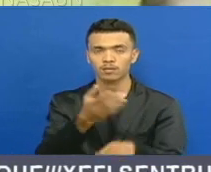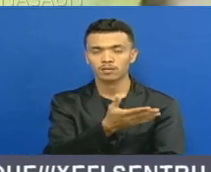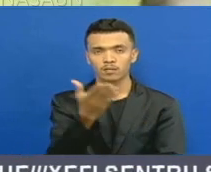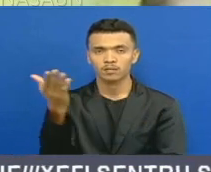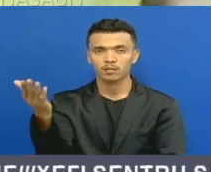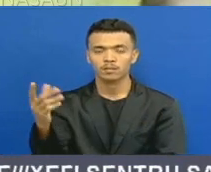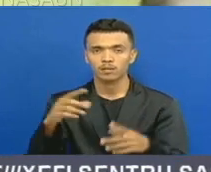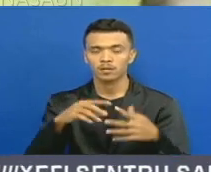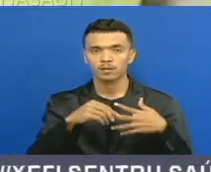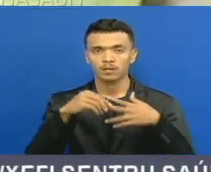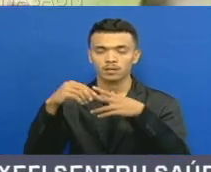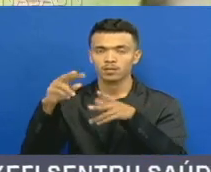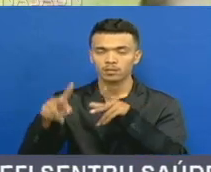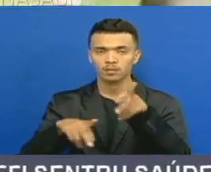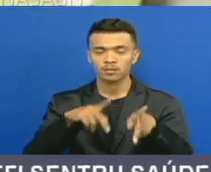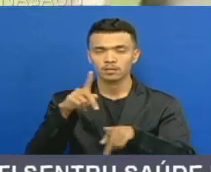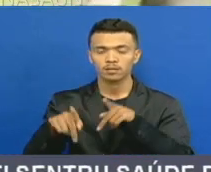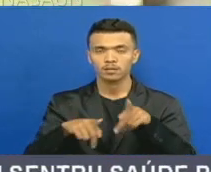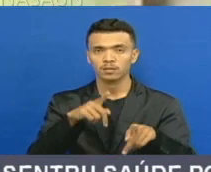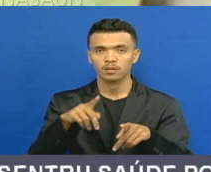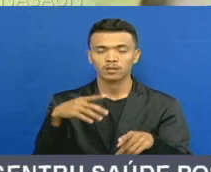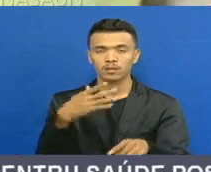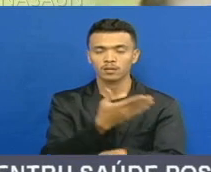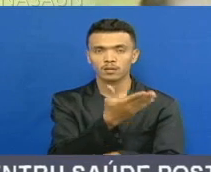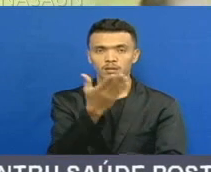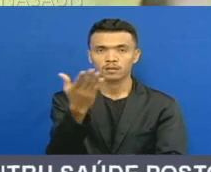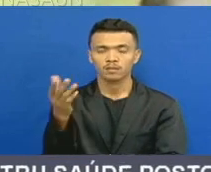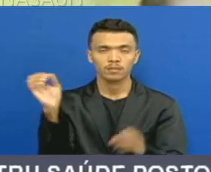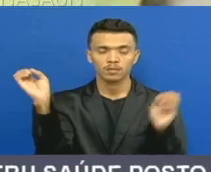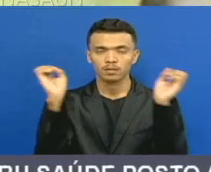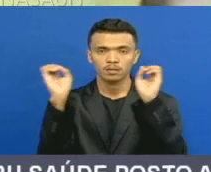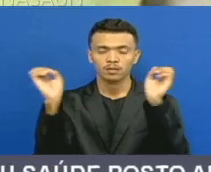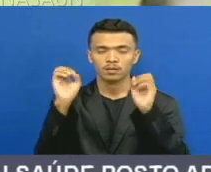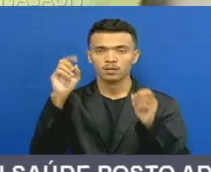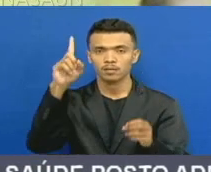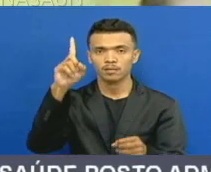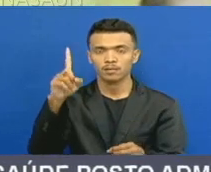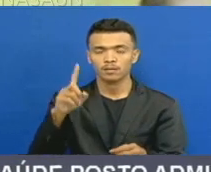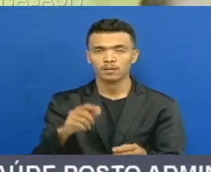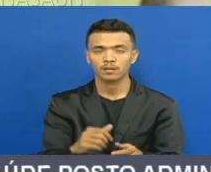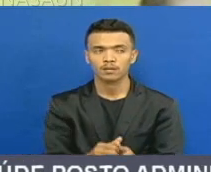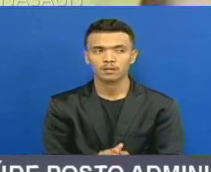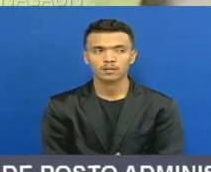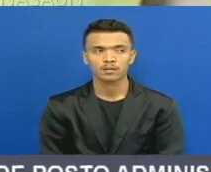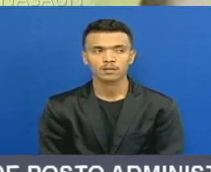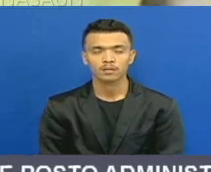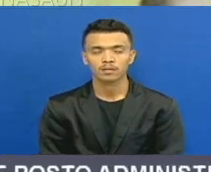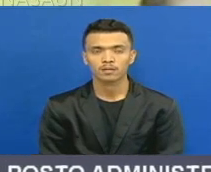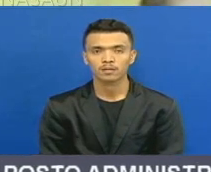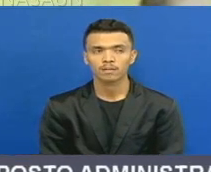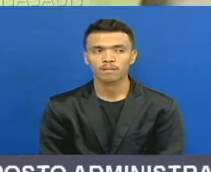Ida passarane e suco tudo. Ita bortira, se lá lá mesa, vai a